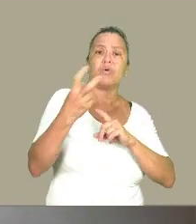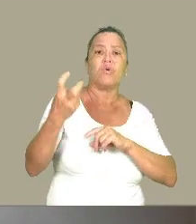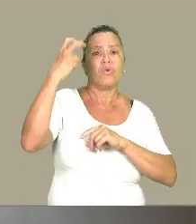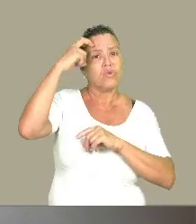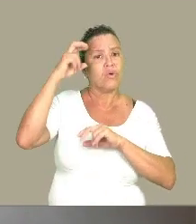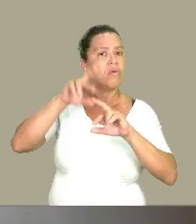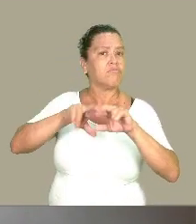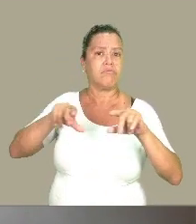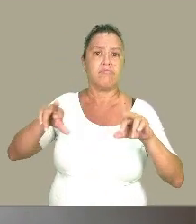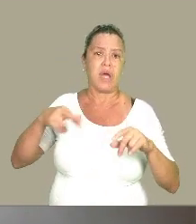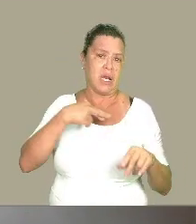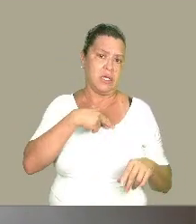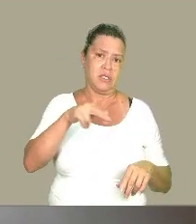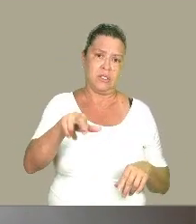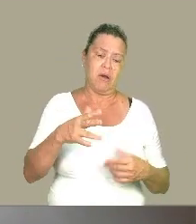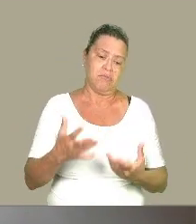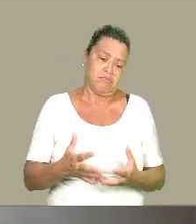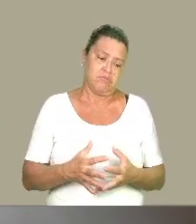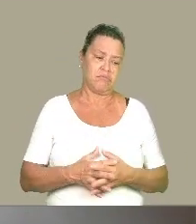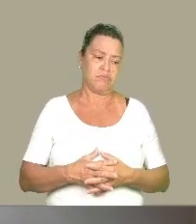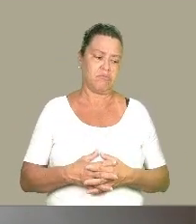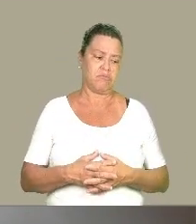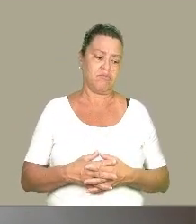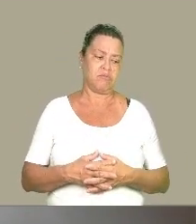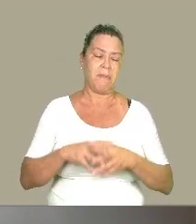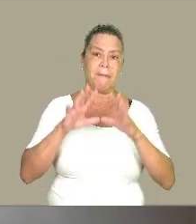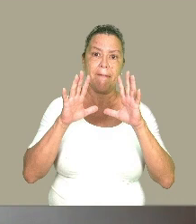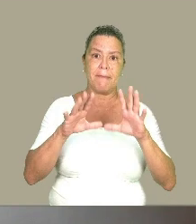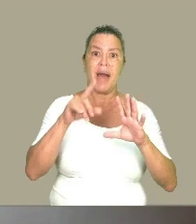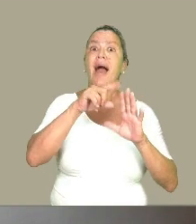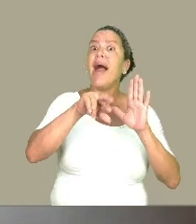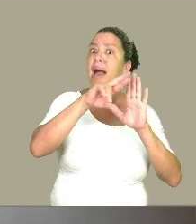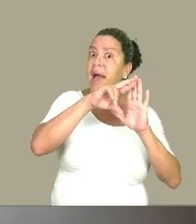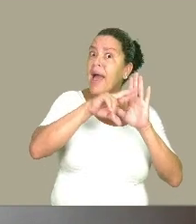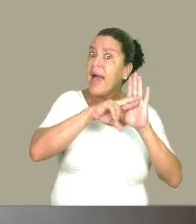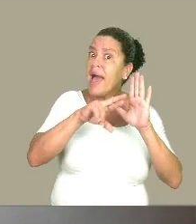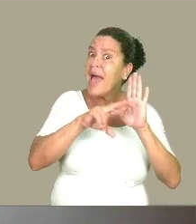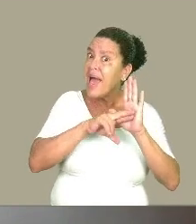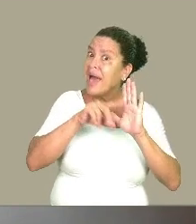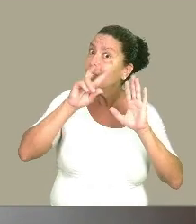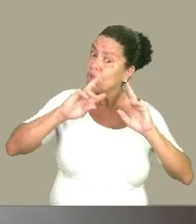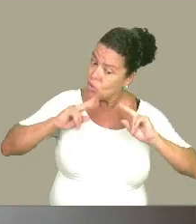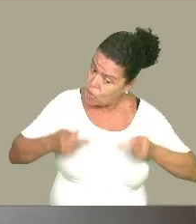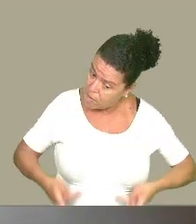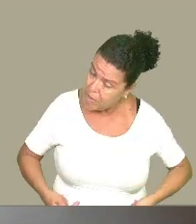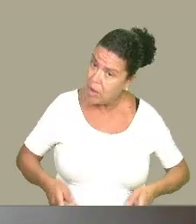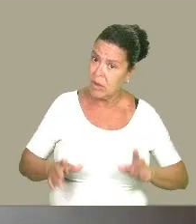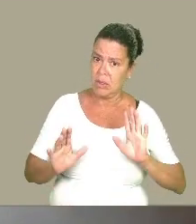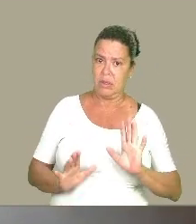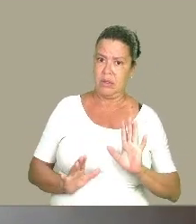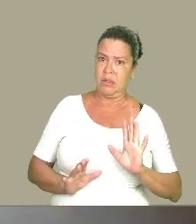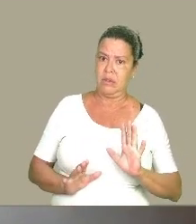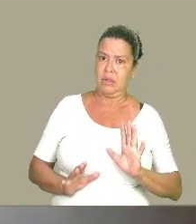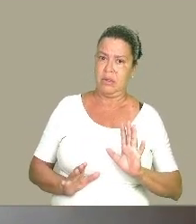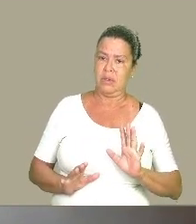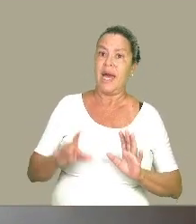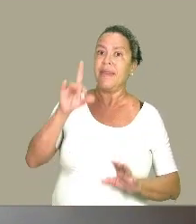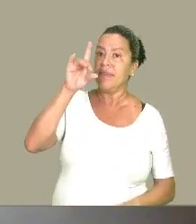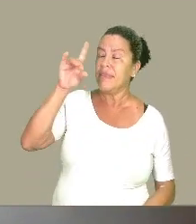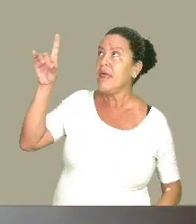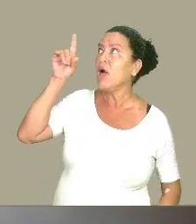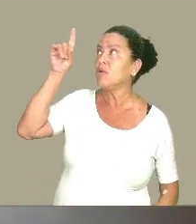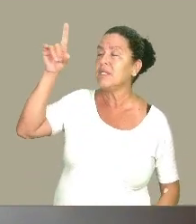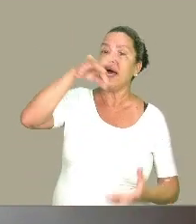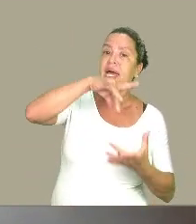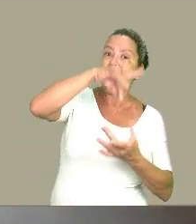diferentes religiões, reforçando que são regras colocadas pelos homens, né? A regra de Deus é: os